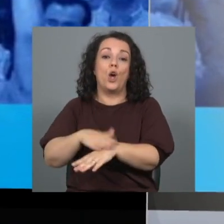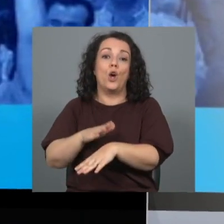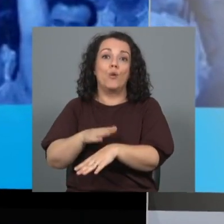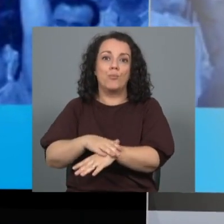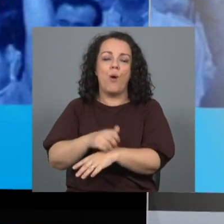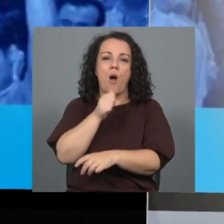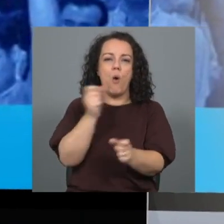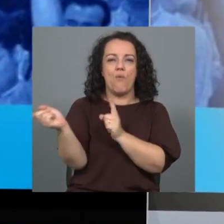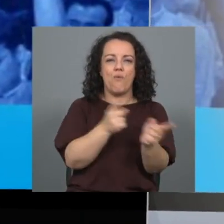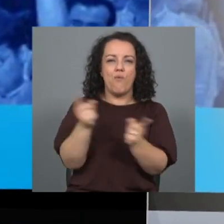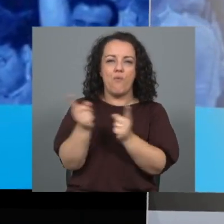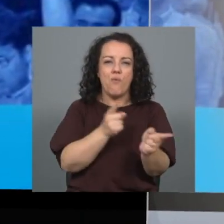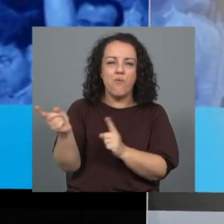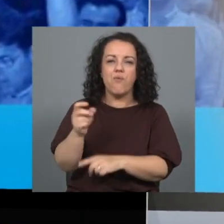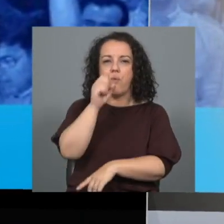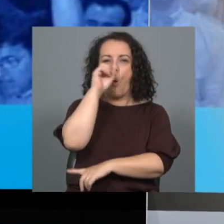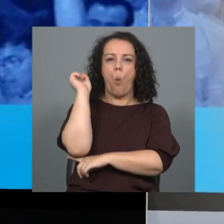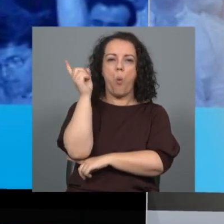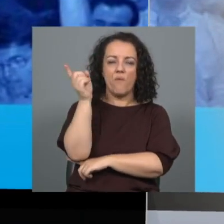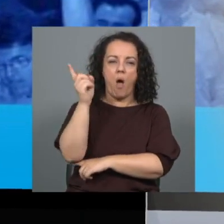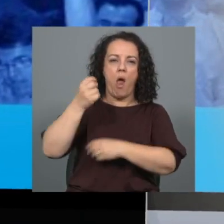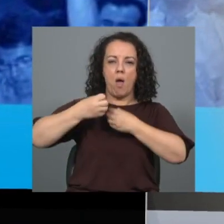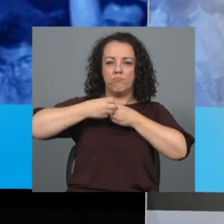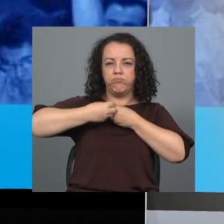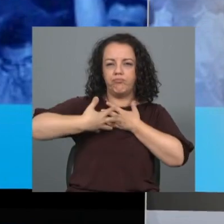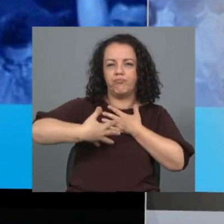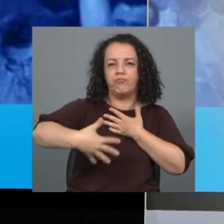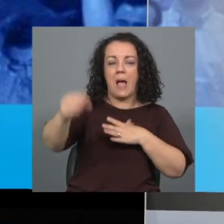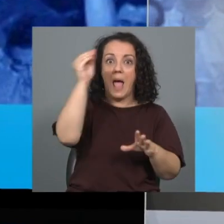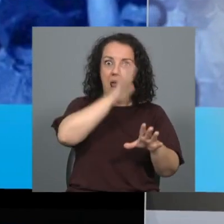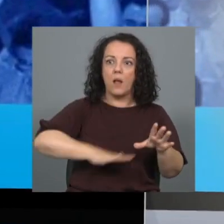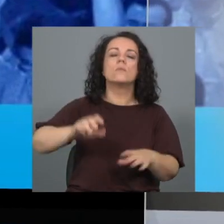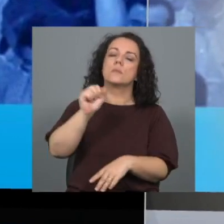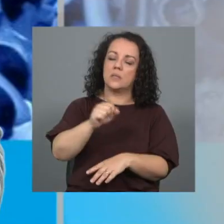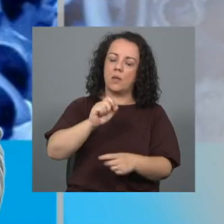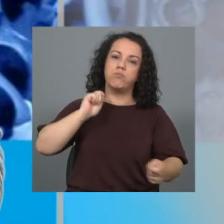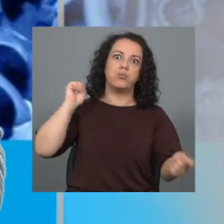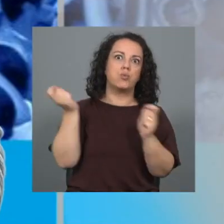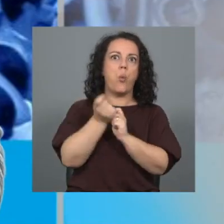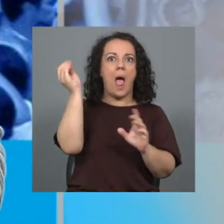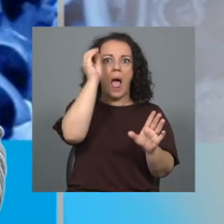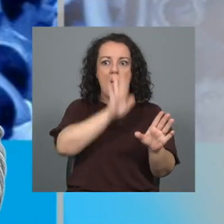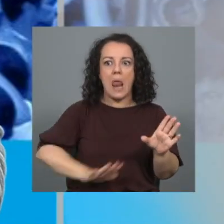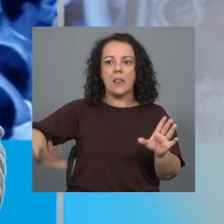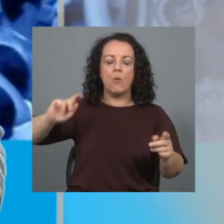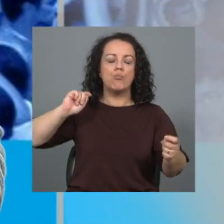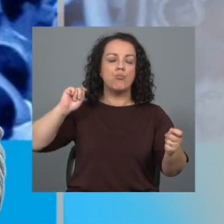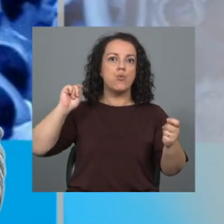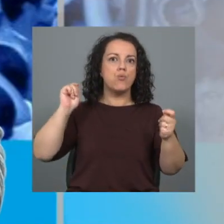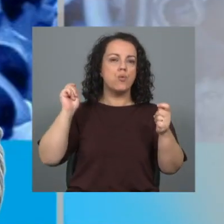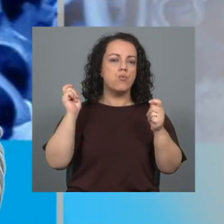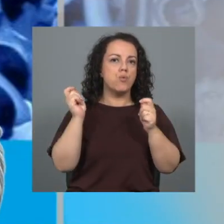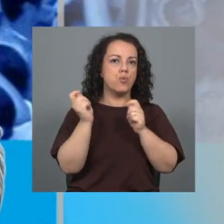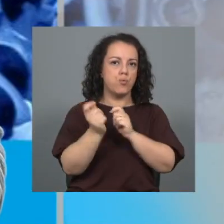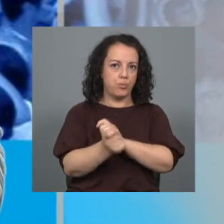não é? E do olival intensivo, que vai enchendo o Alentejo. Houve uma mudança muito grande. Exatamente. No Alentejo. E que está a acontecer um pouco que não por todo.